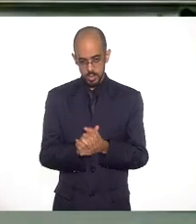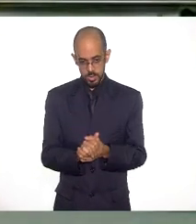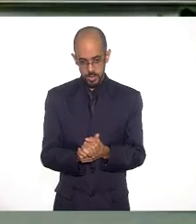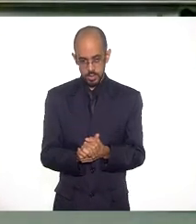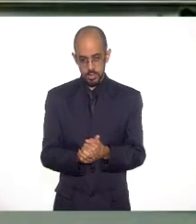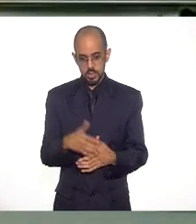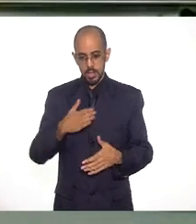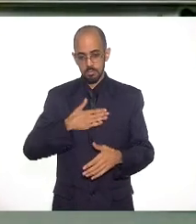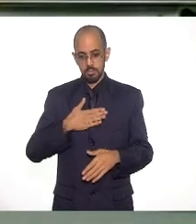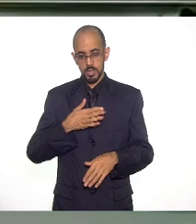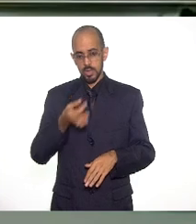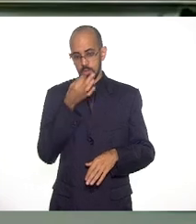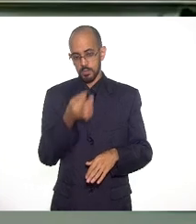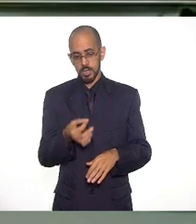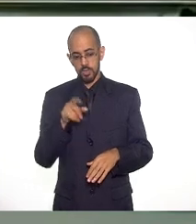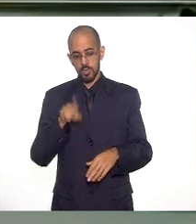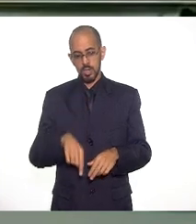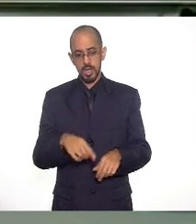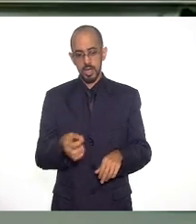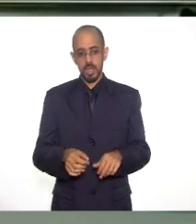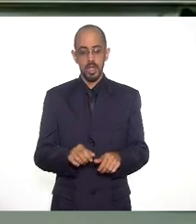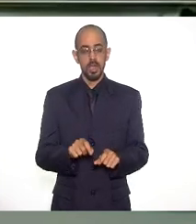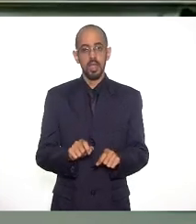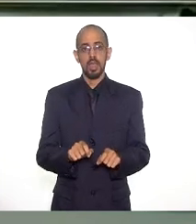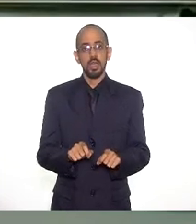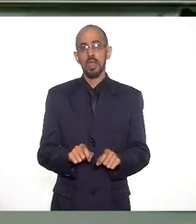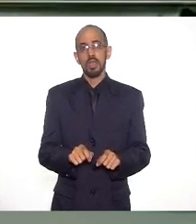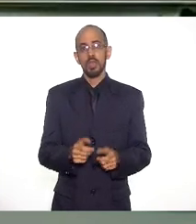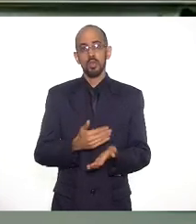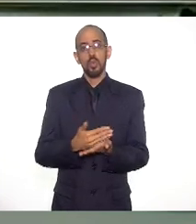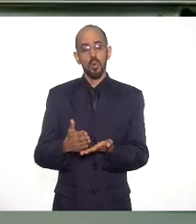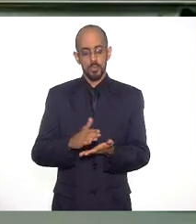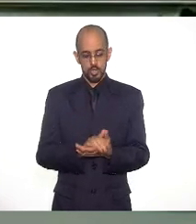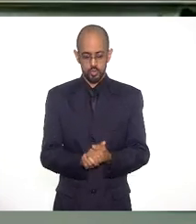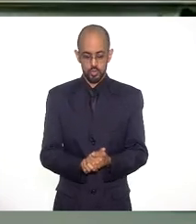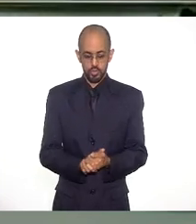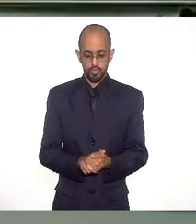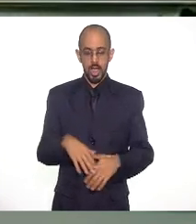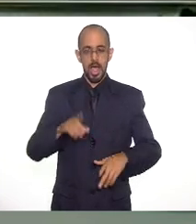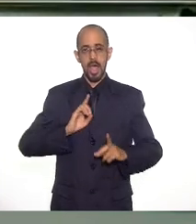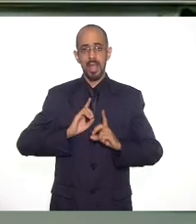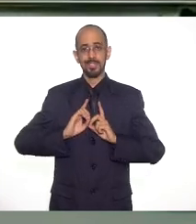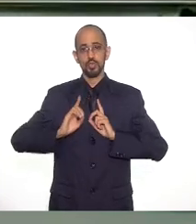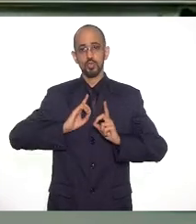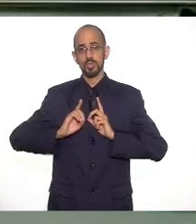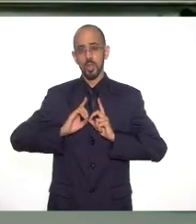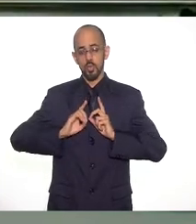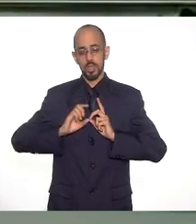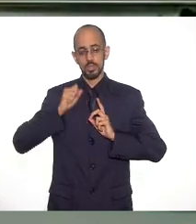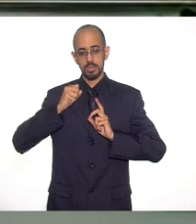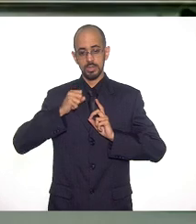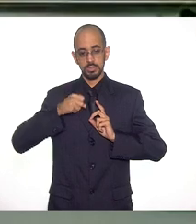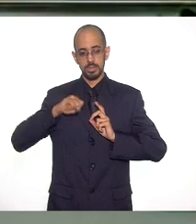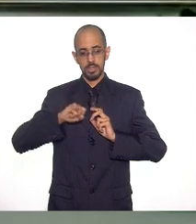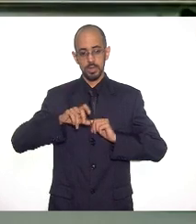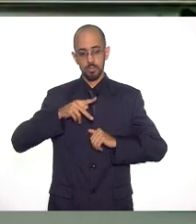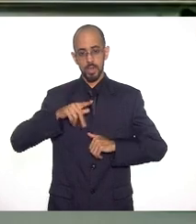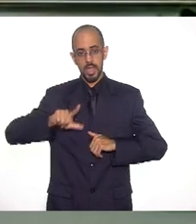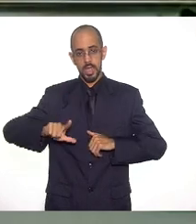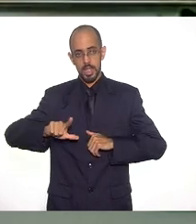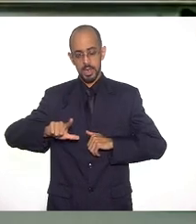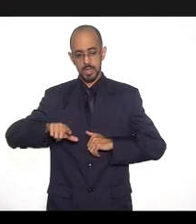minha posição da sugestão inicial. O que está aqui em discussão é se o PL